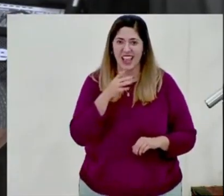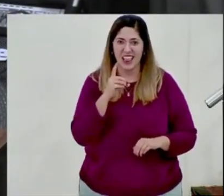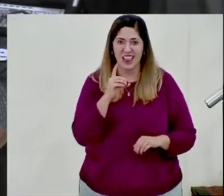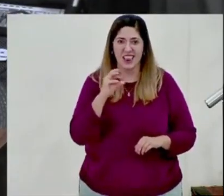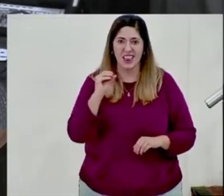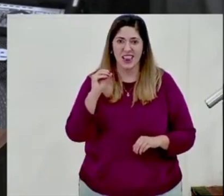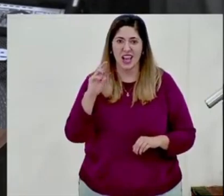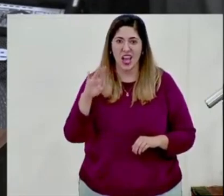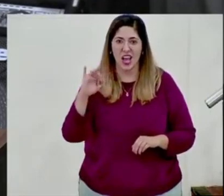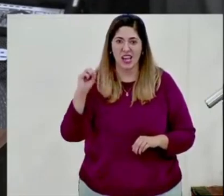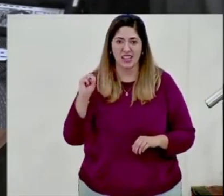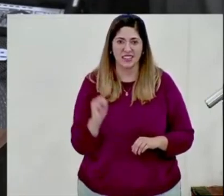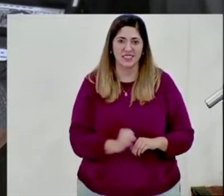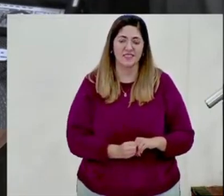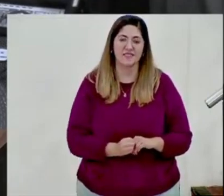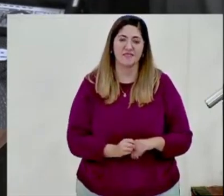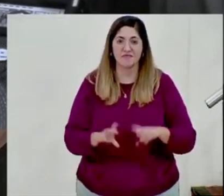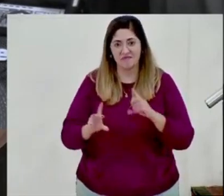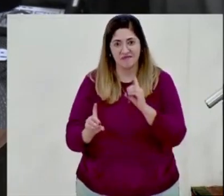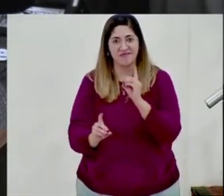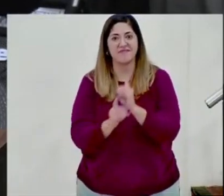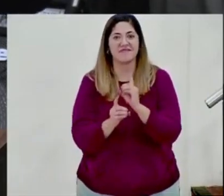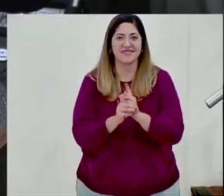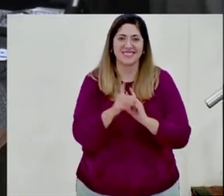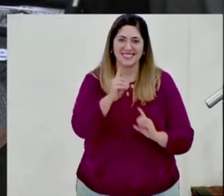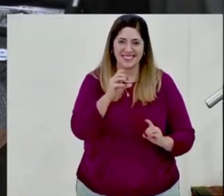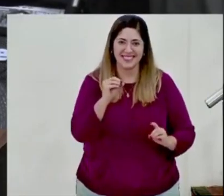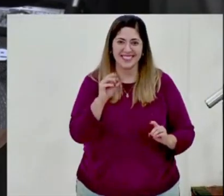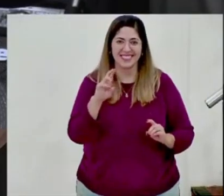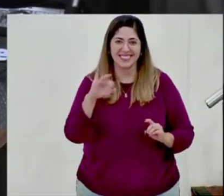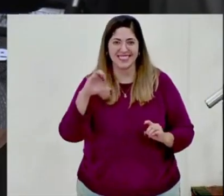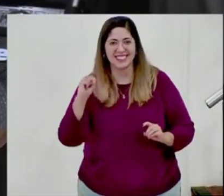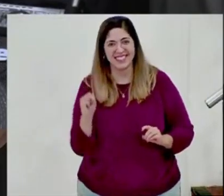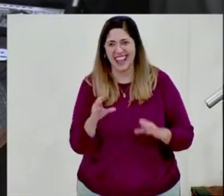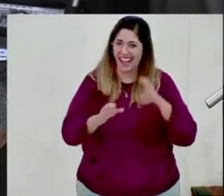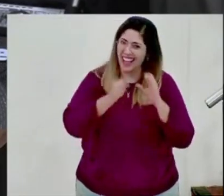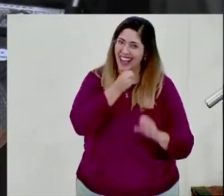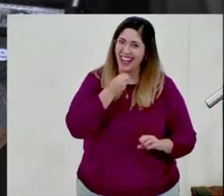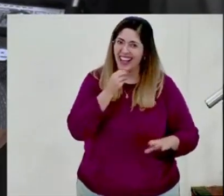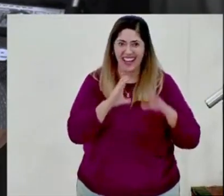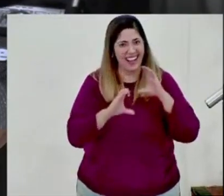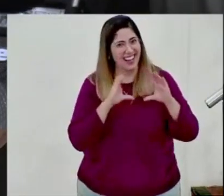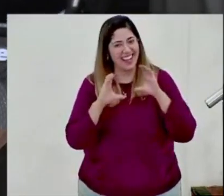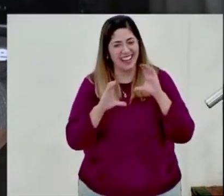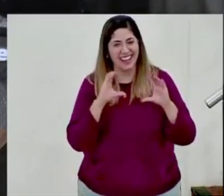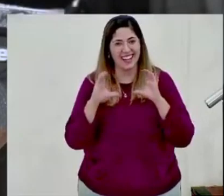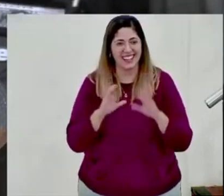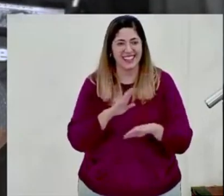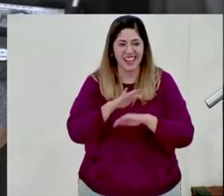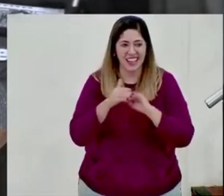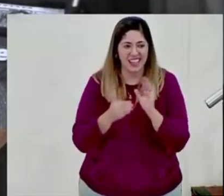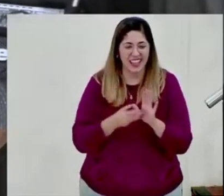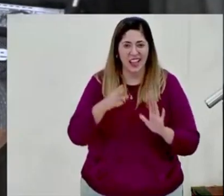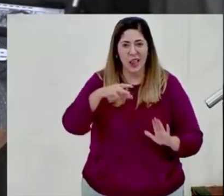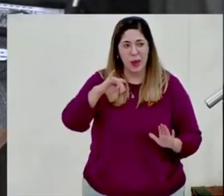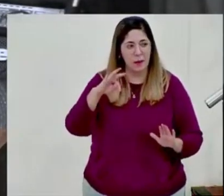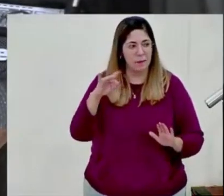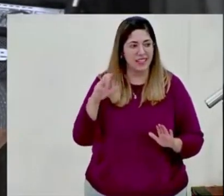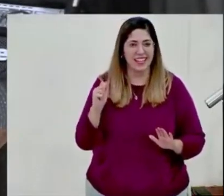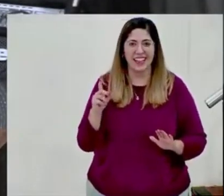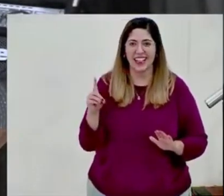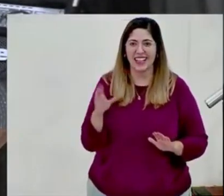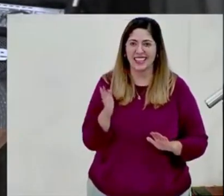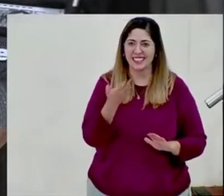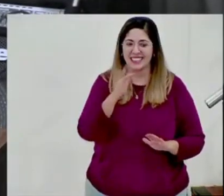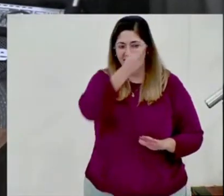E eu chego aqui hoje, o que eu encontro? Adores. O Marcos, a Dona Madalena, a Ângela,